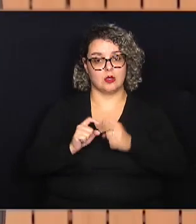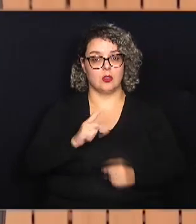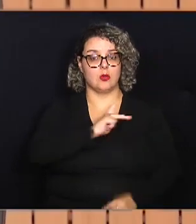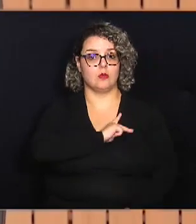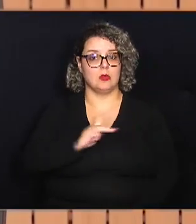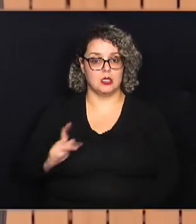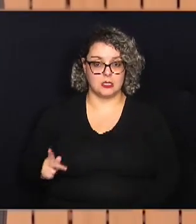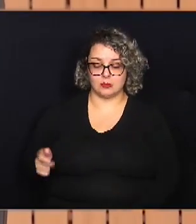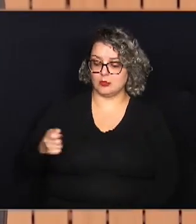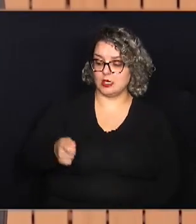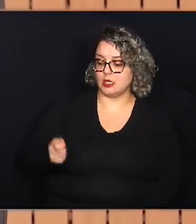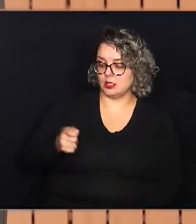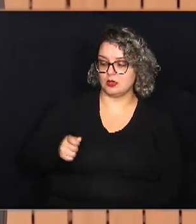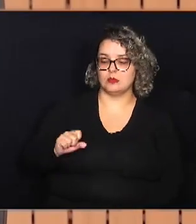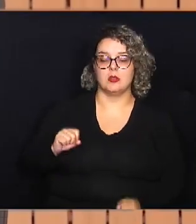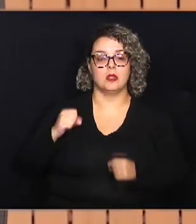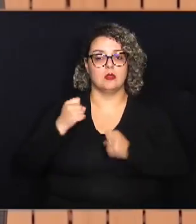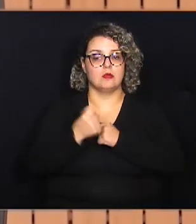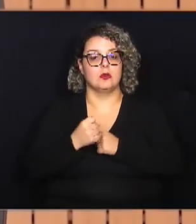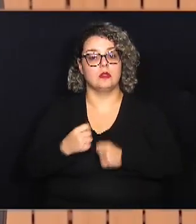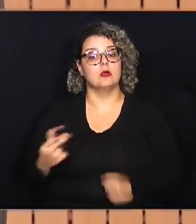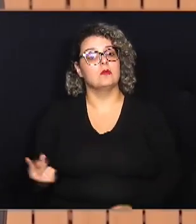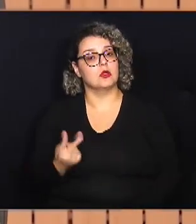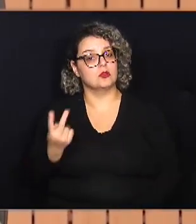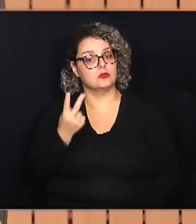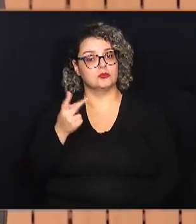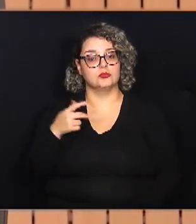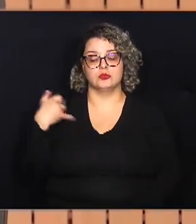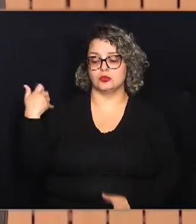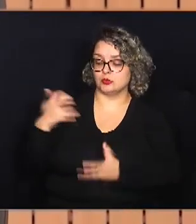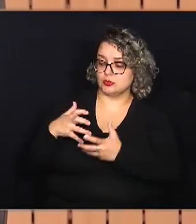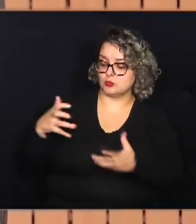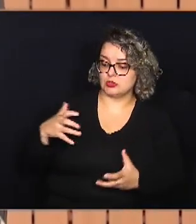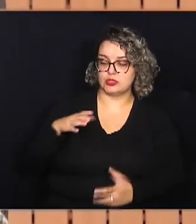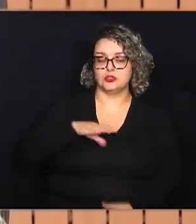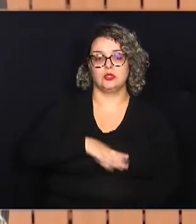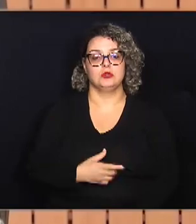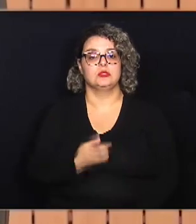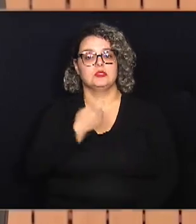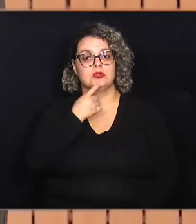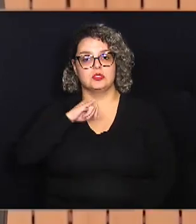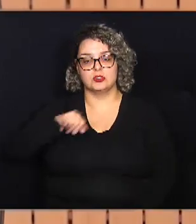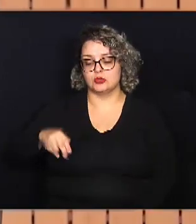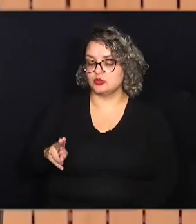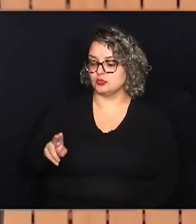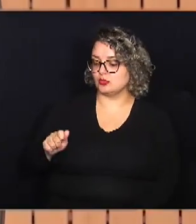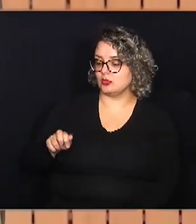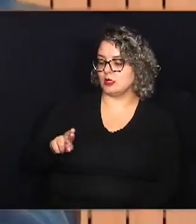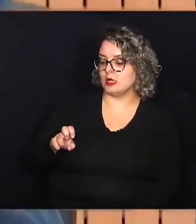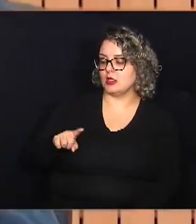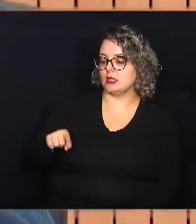presidente da Associação de Defesa e Valorização dos Idosos de Campinas, Juarez Bispo Mateus, o ex-vereador